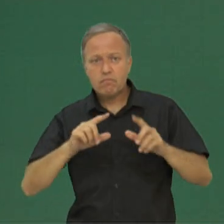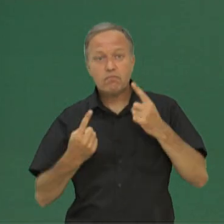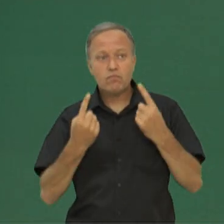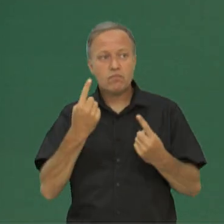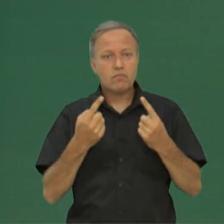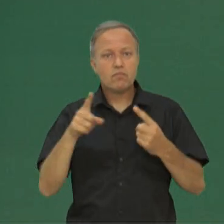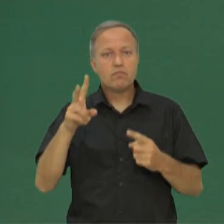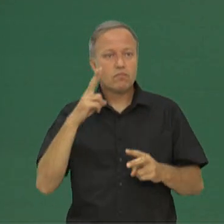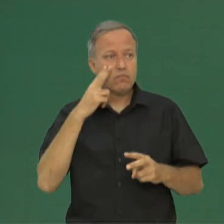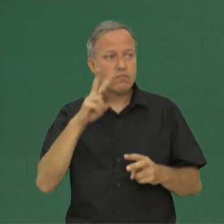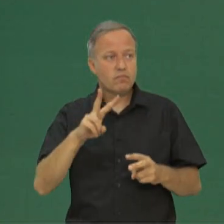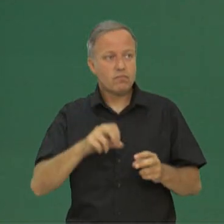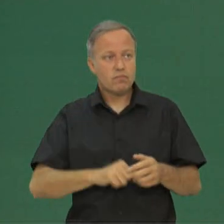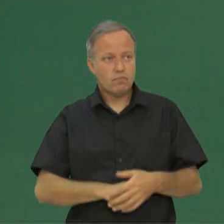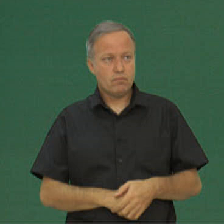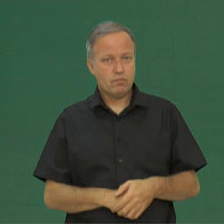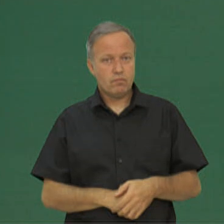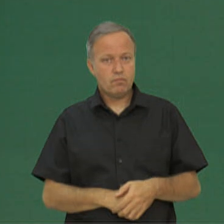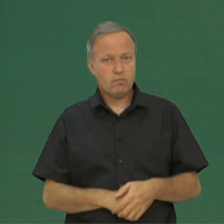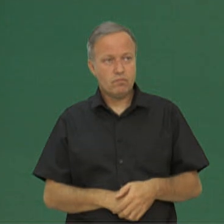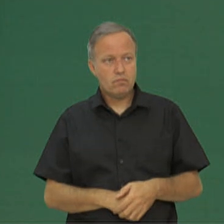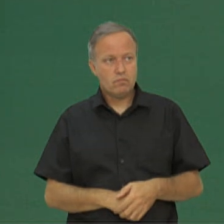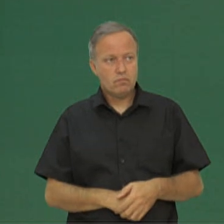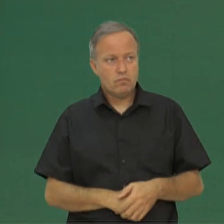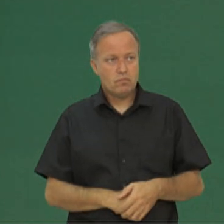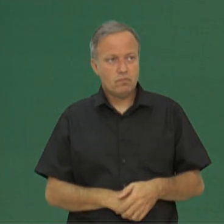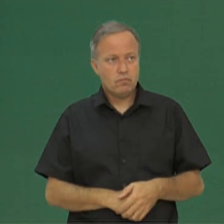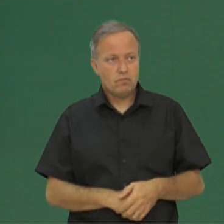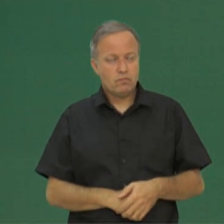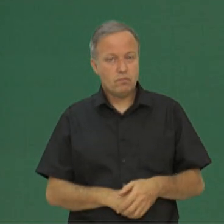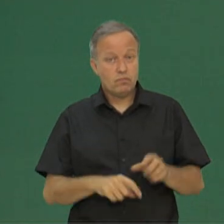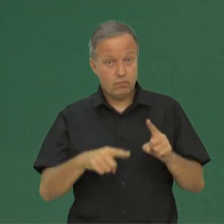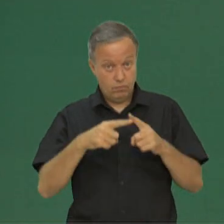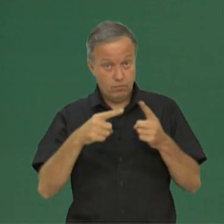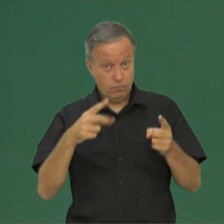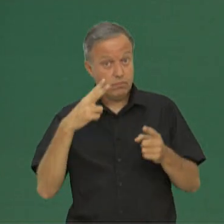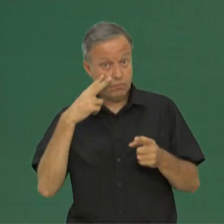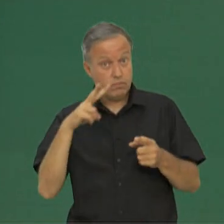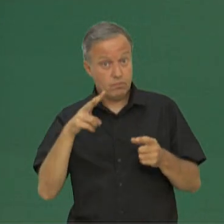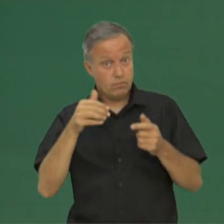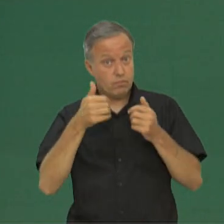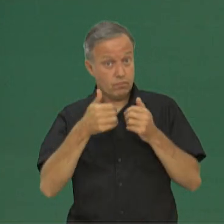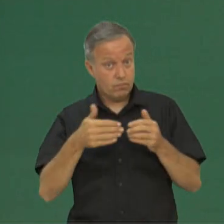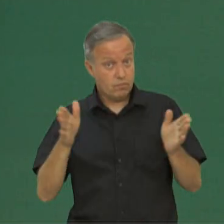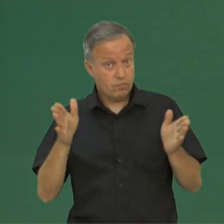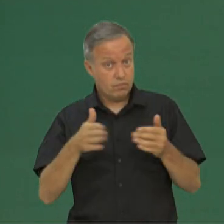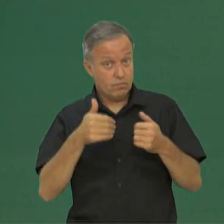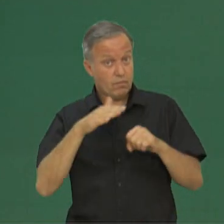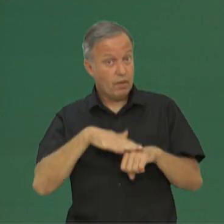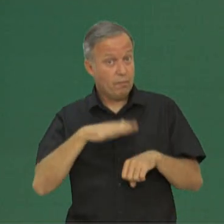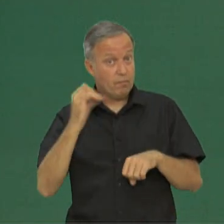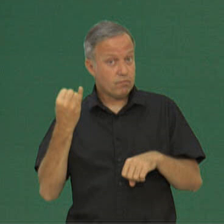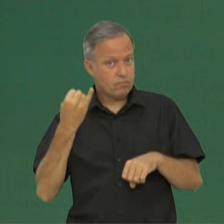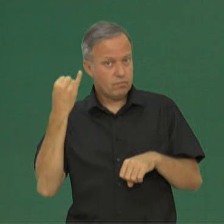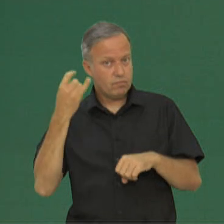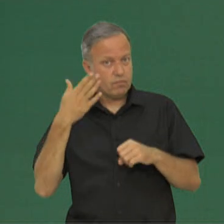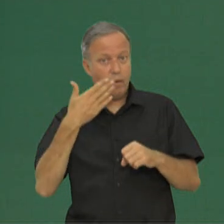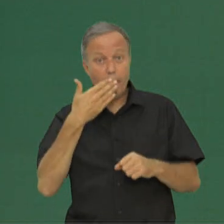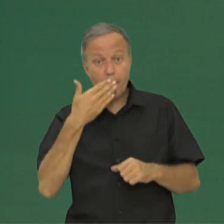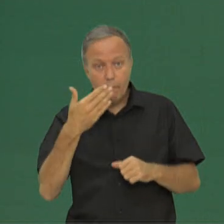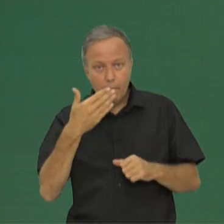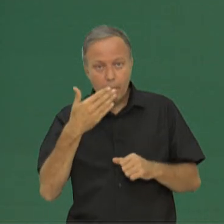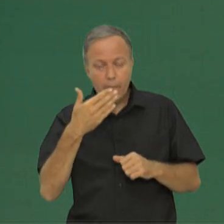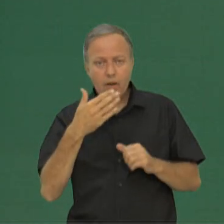assistido, certo? Mas, se você já assistiu de balé, é mais importante ainda e eu peço que